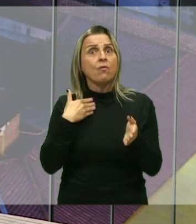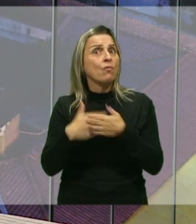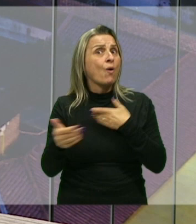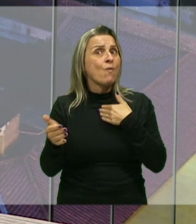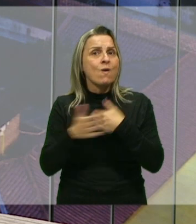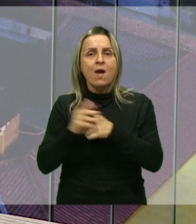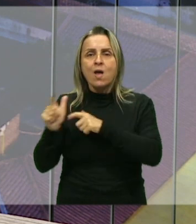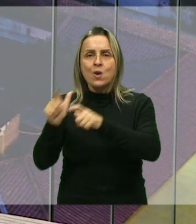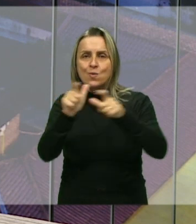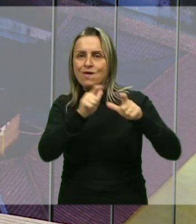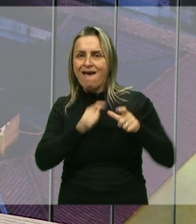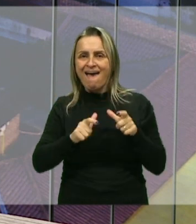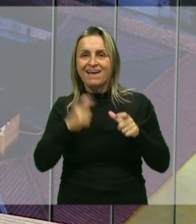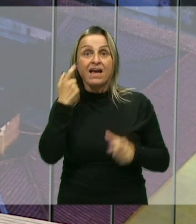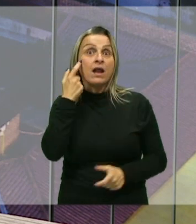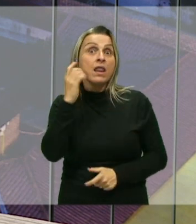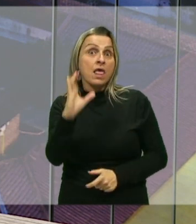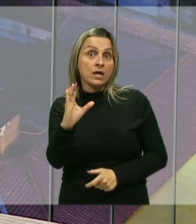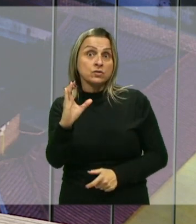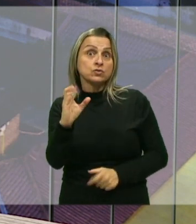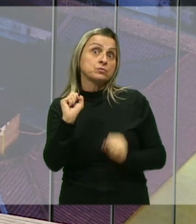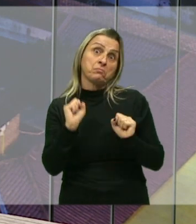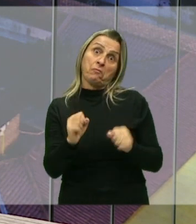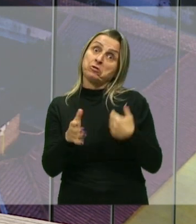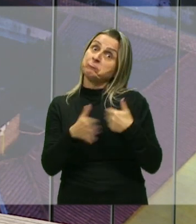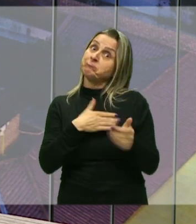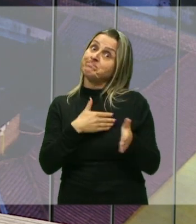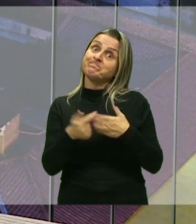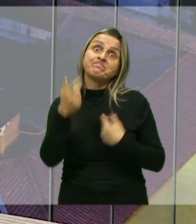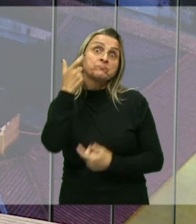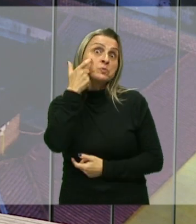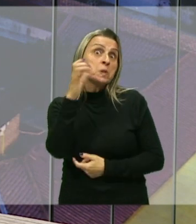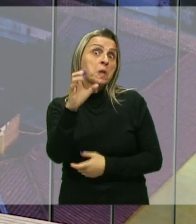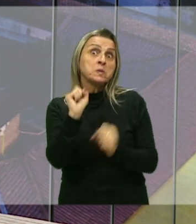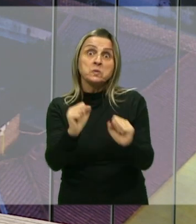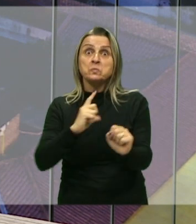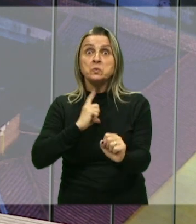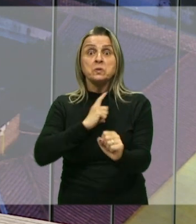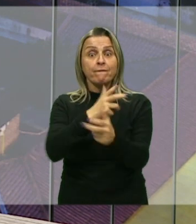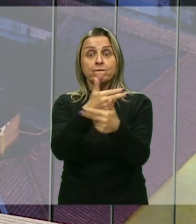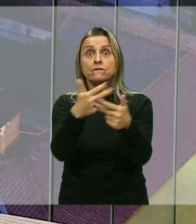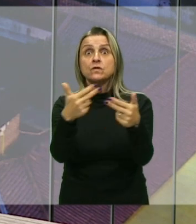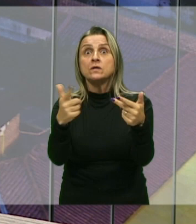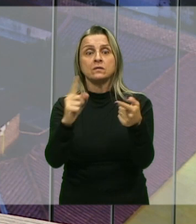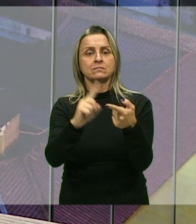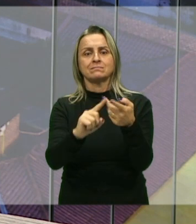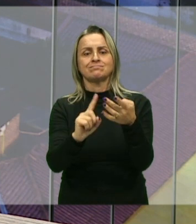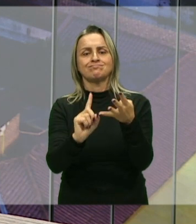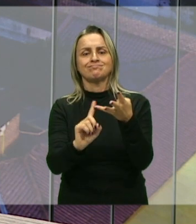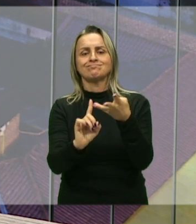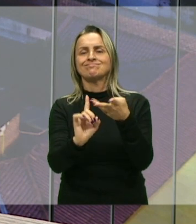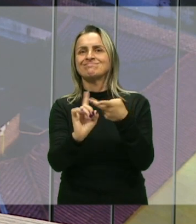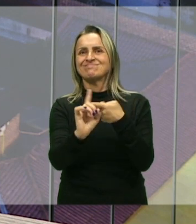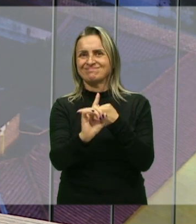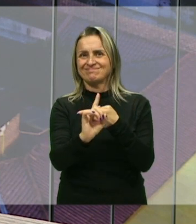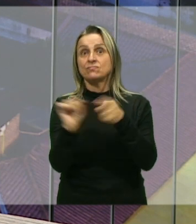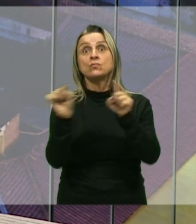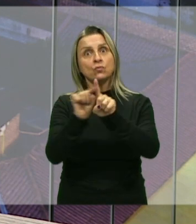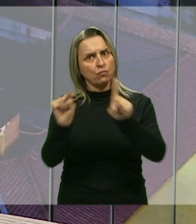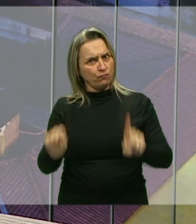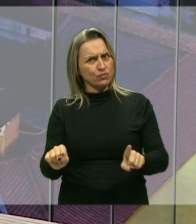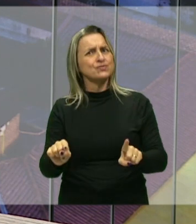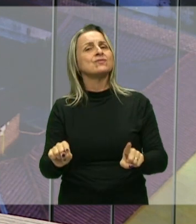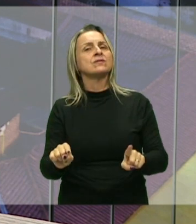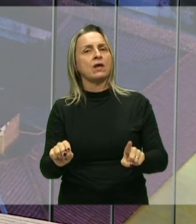serviço para um cliente. Então, o cliente tem que saber o que pode acontecer e o que não pode, através do funcionário vindo